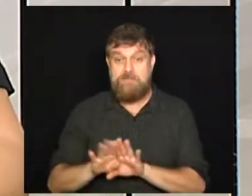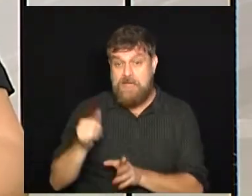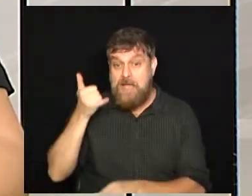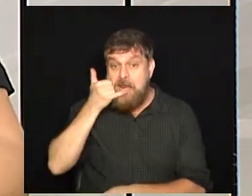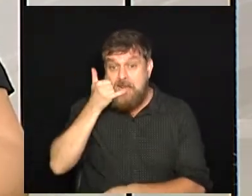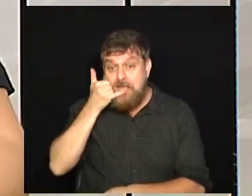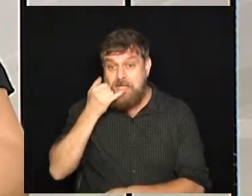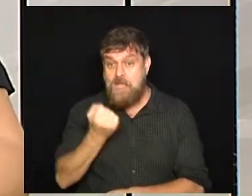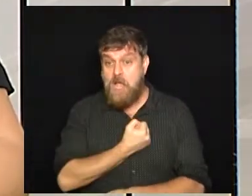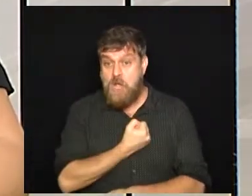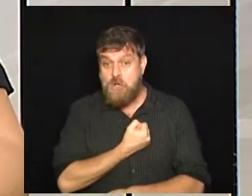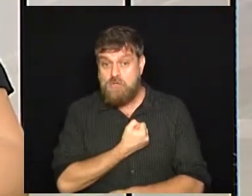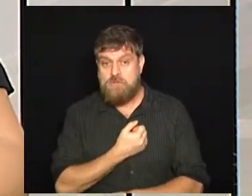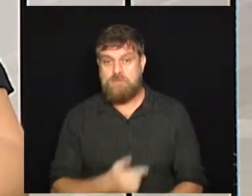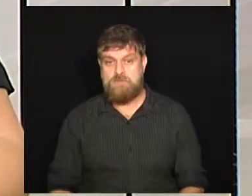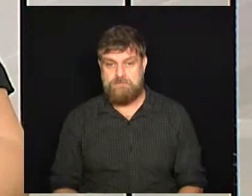para